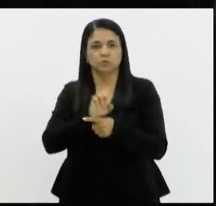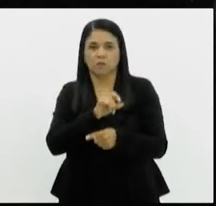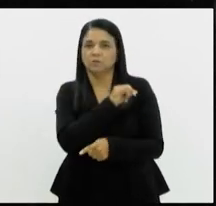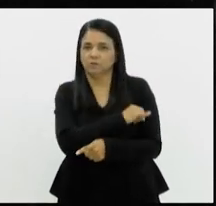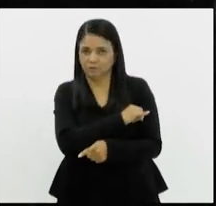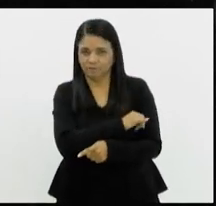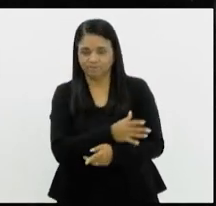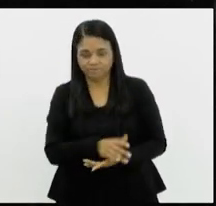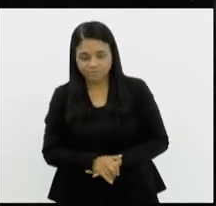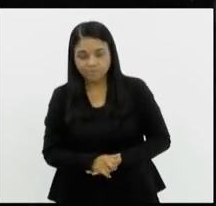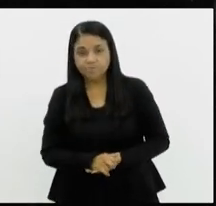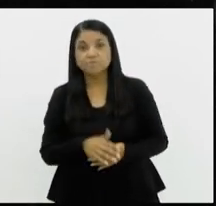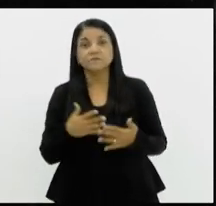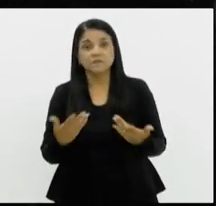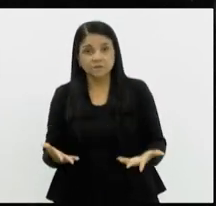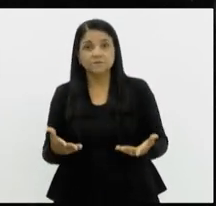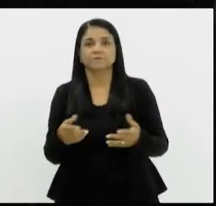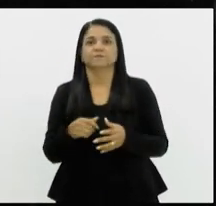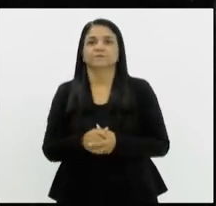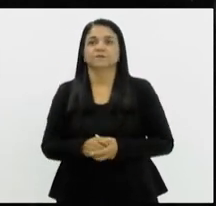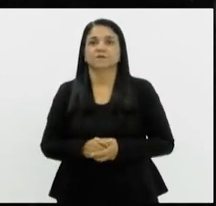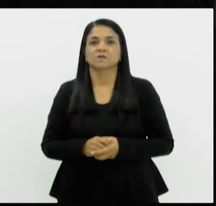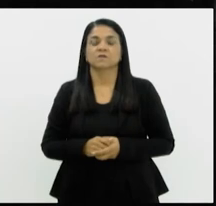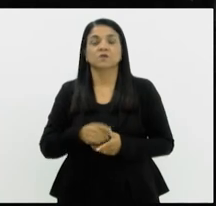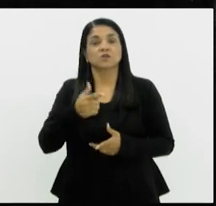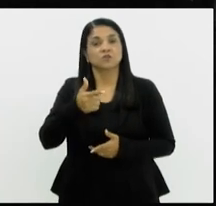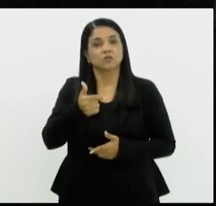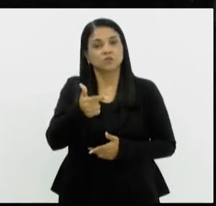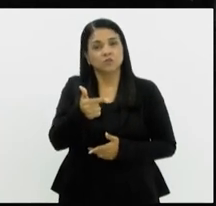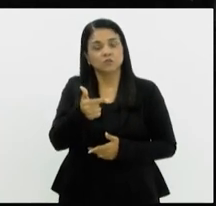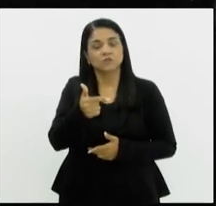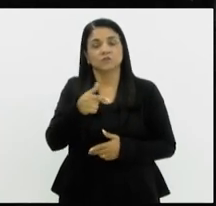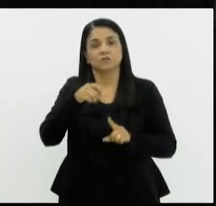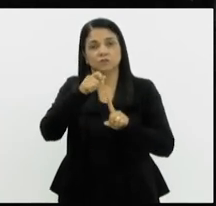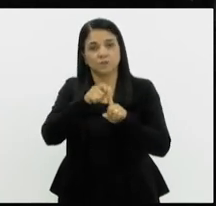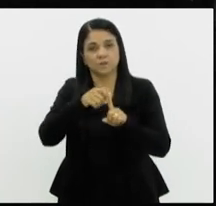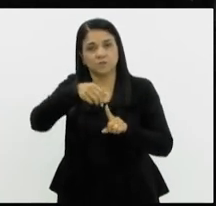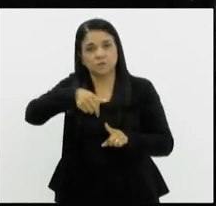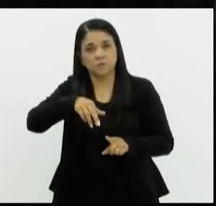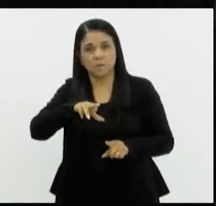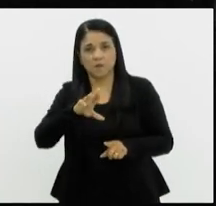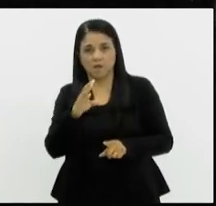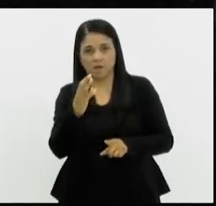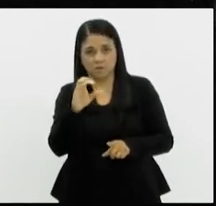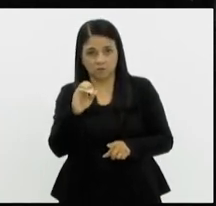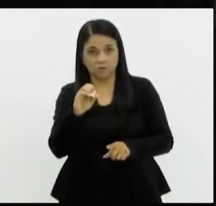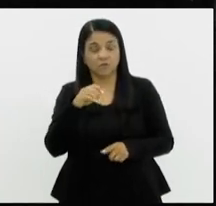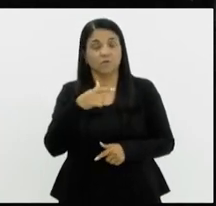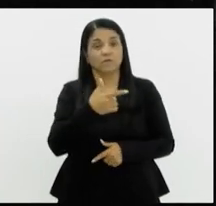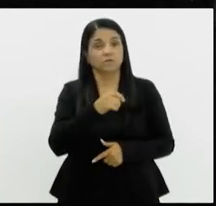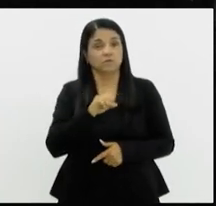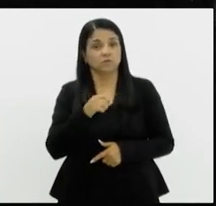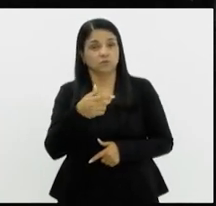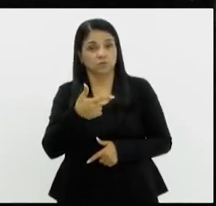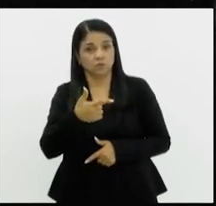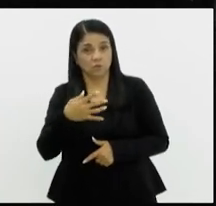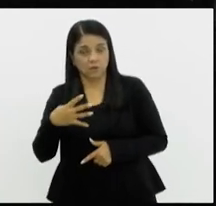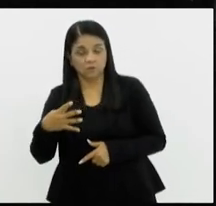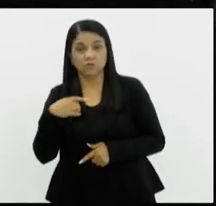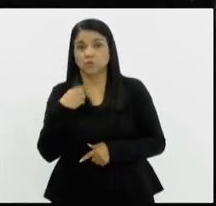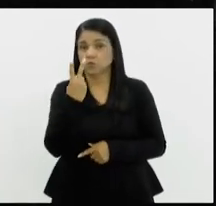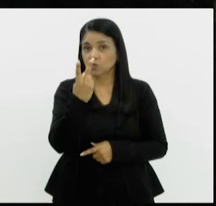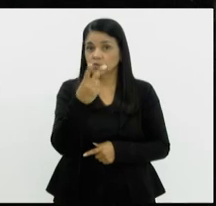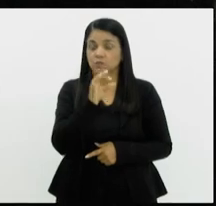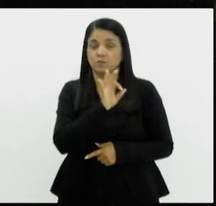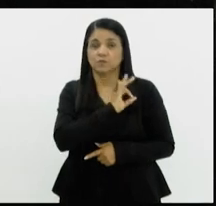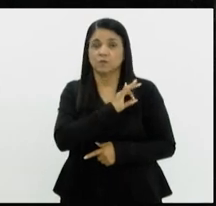como muito bem foi colocado aqui 12 de Março de 2024 dois policiais mortos um